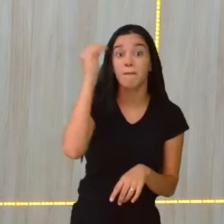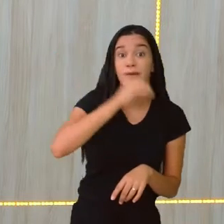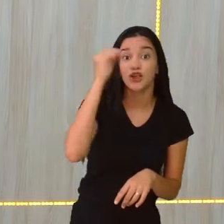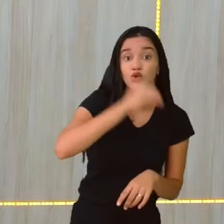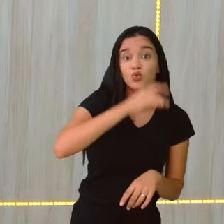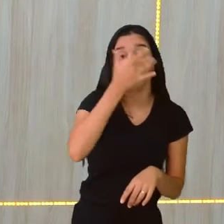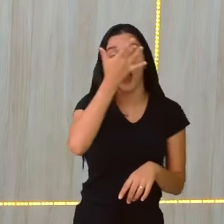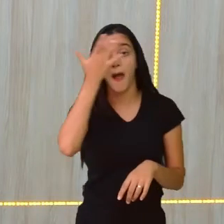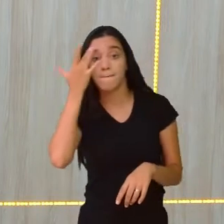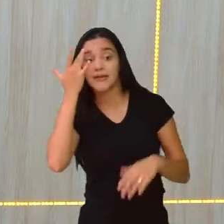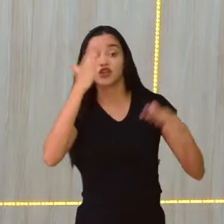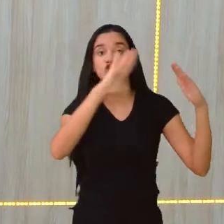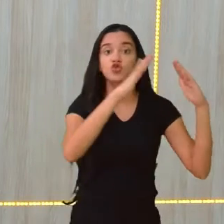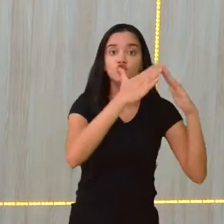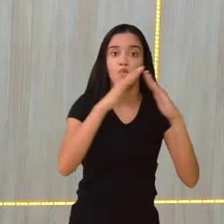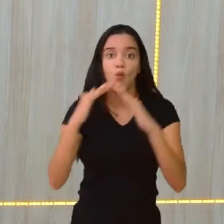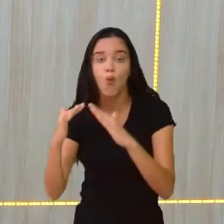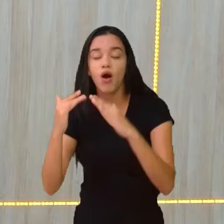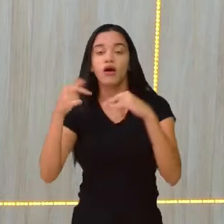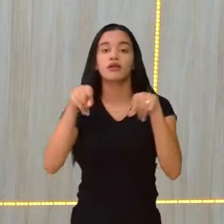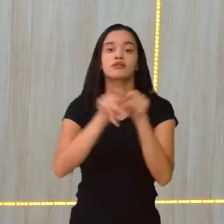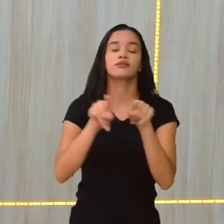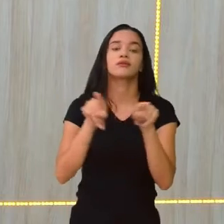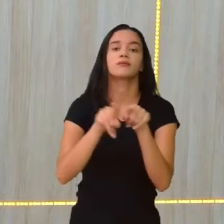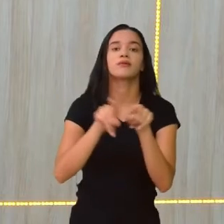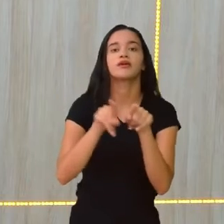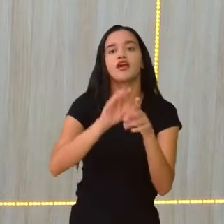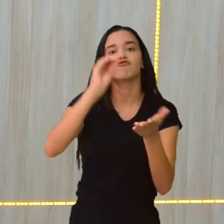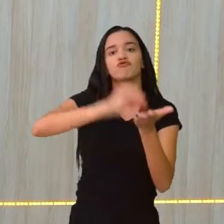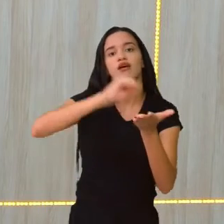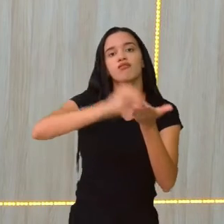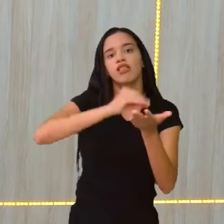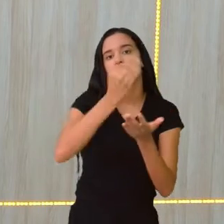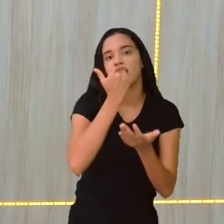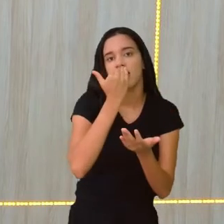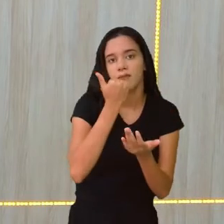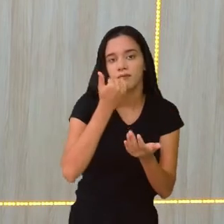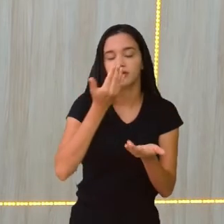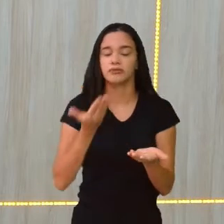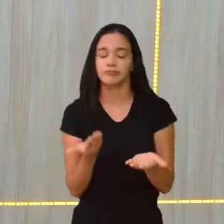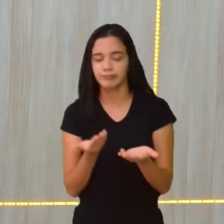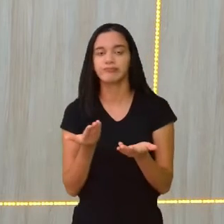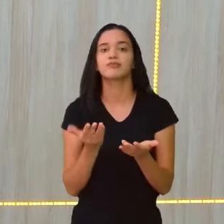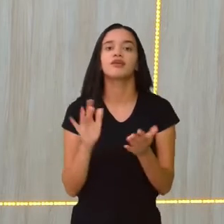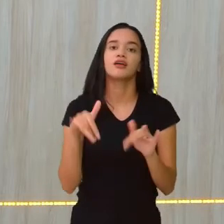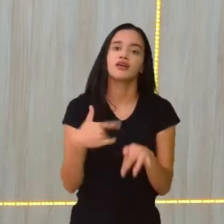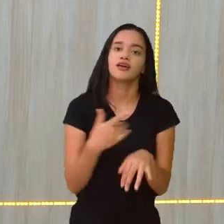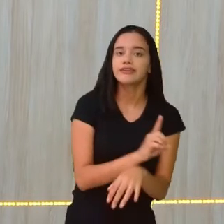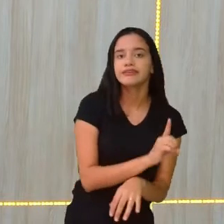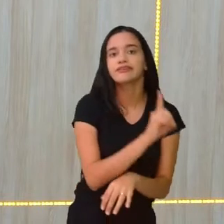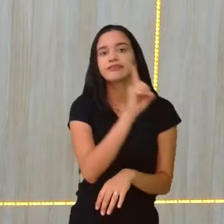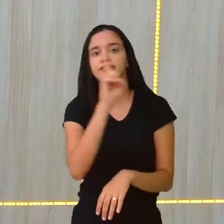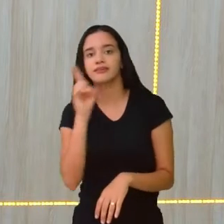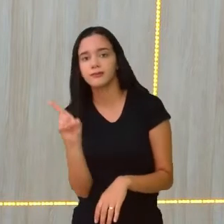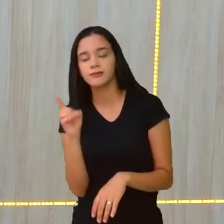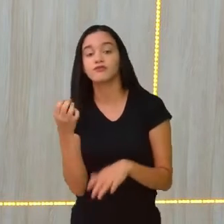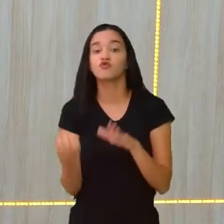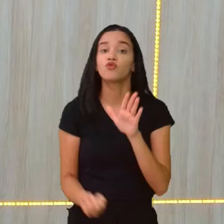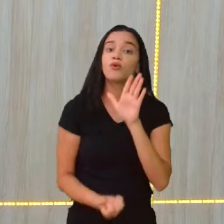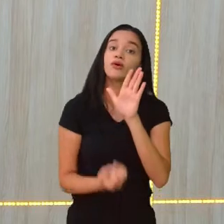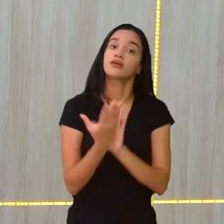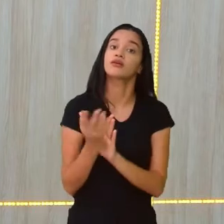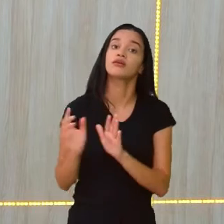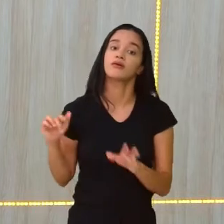suas margens, que tiram a sua alimentação e até o seu sustento. Então, esse dia realmente foi criado